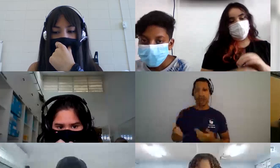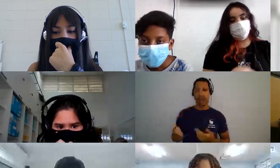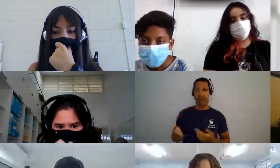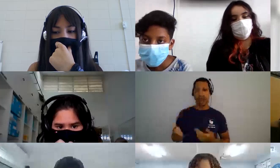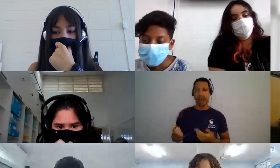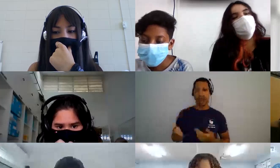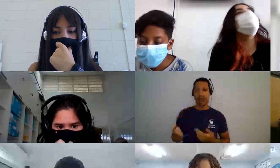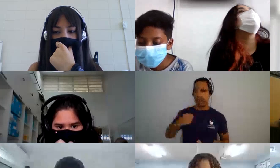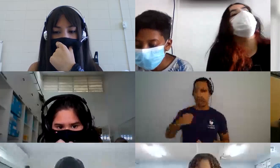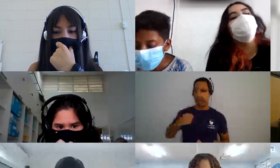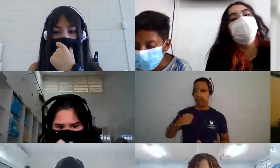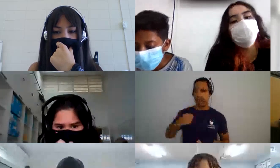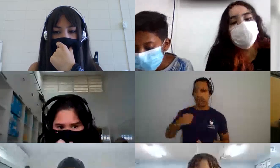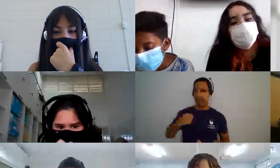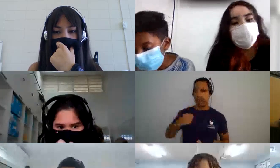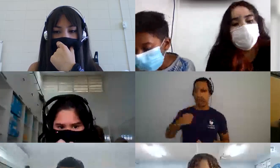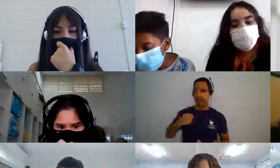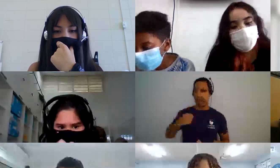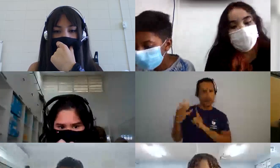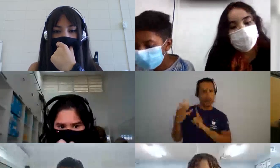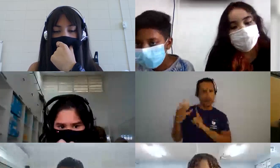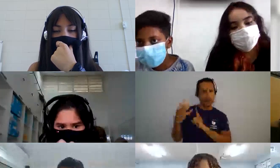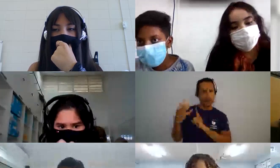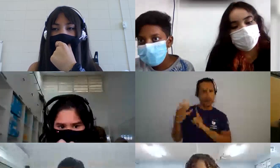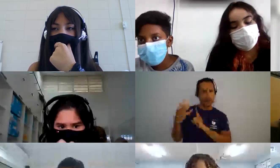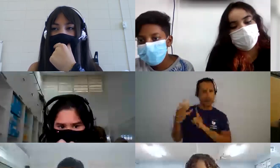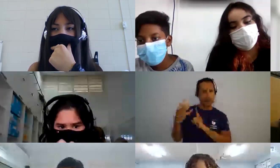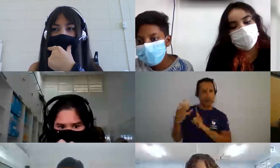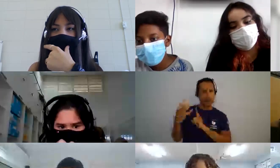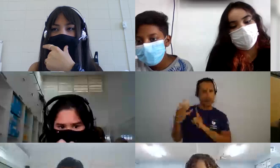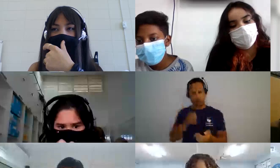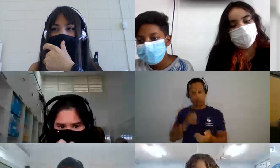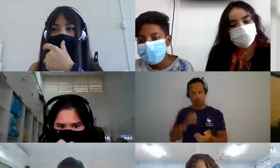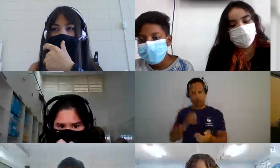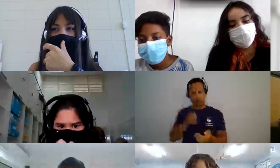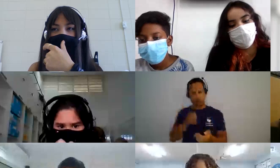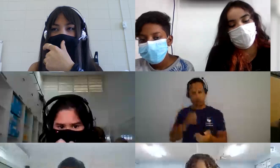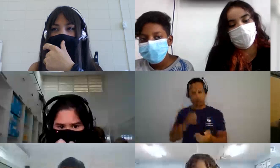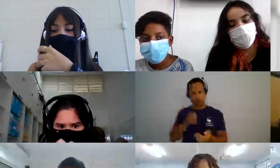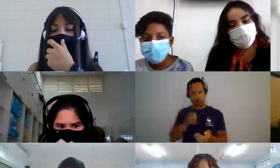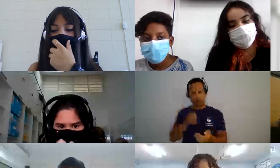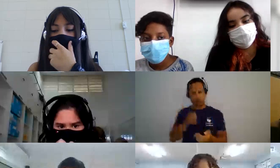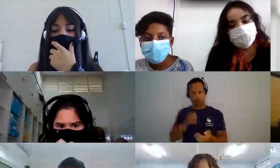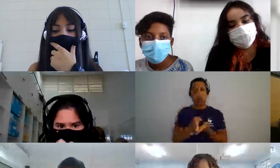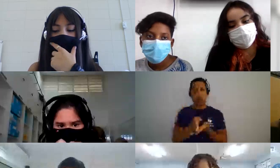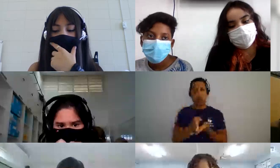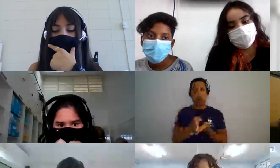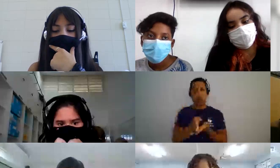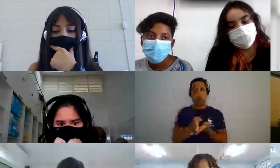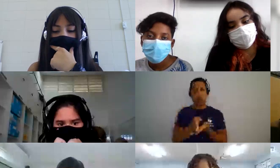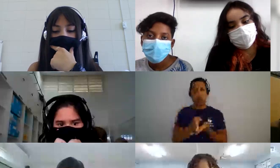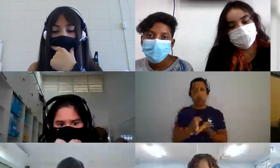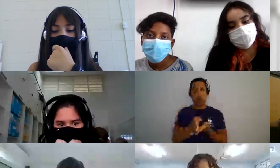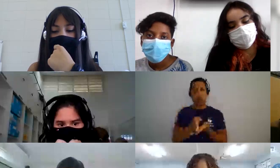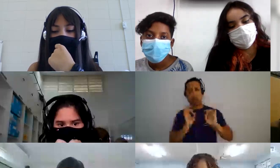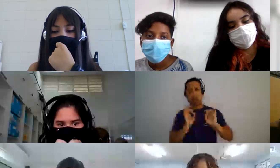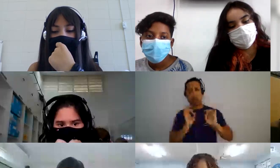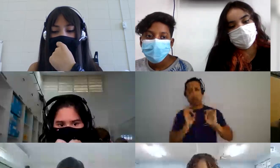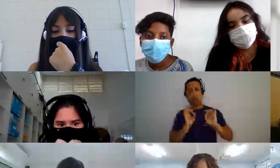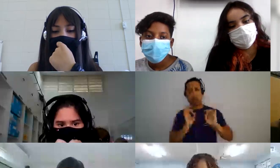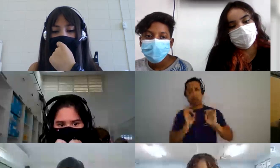sou influenciável. Eu sigo só minha cabeça. Eu não ligo porque o meu melhor amigo